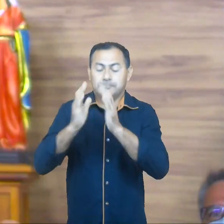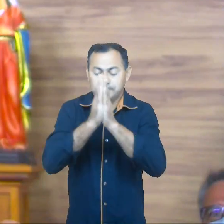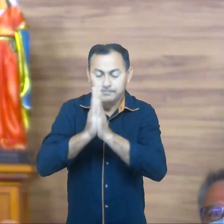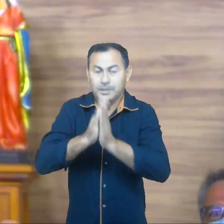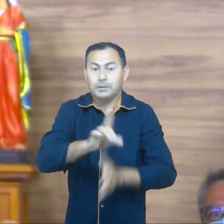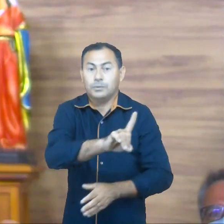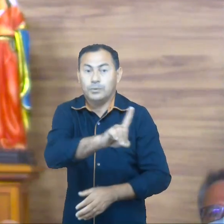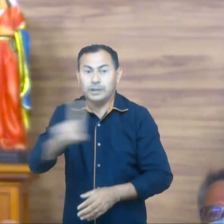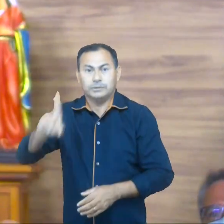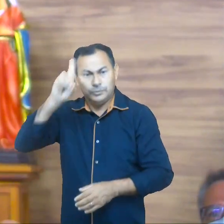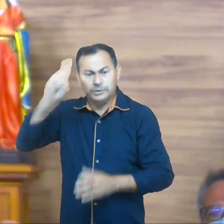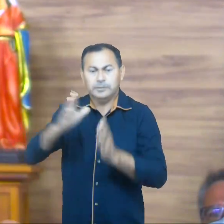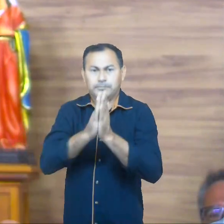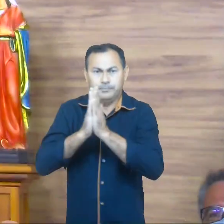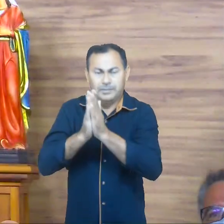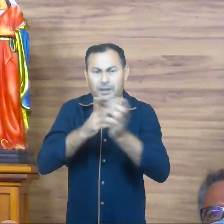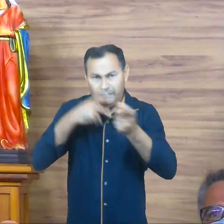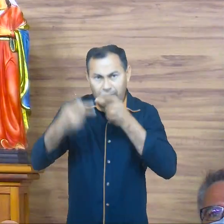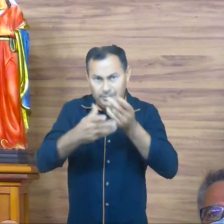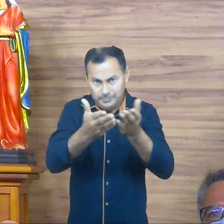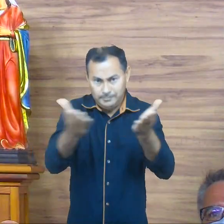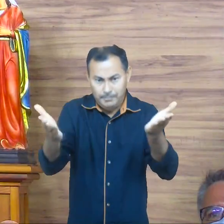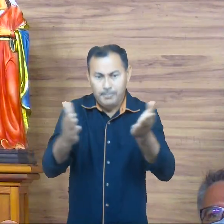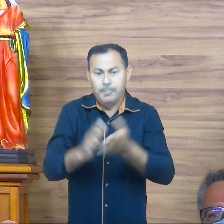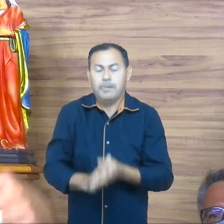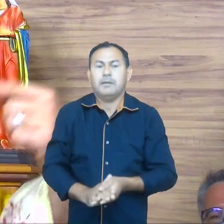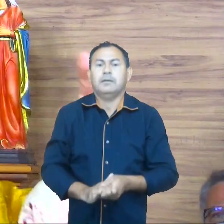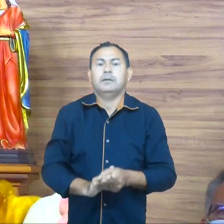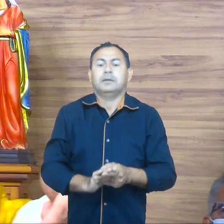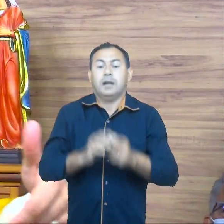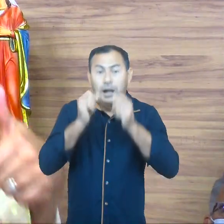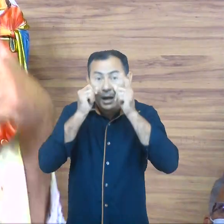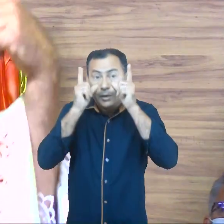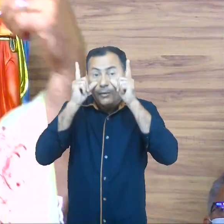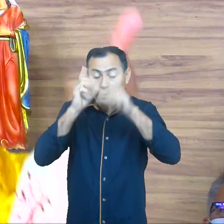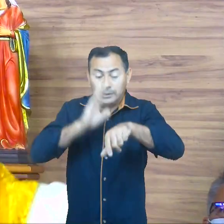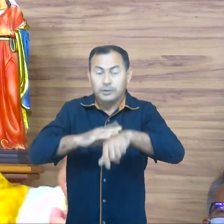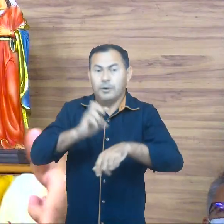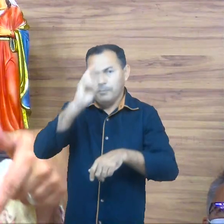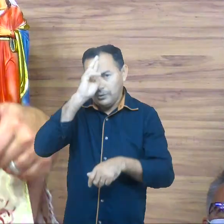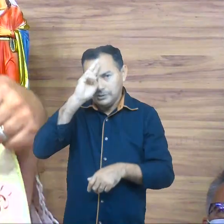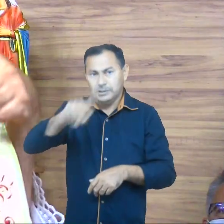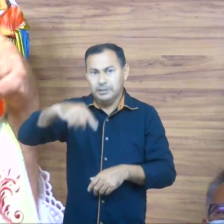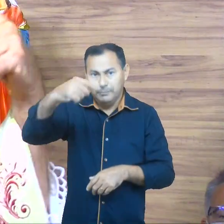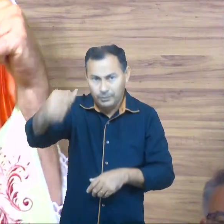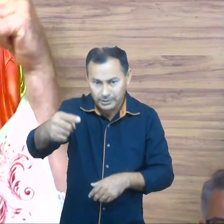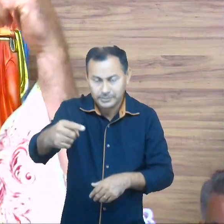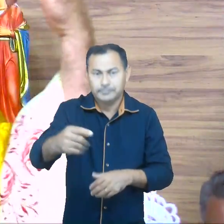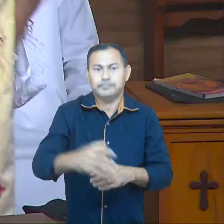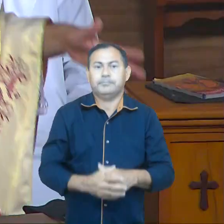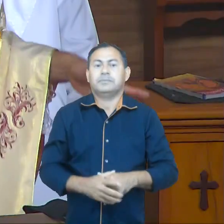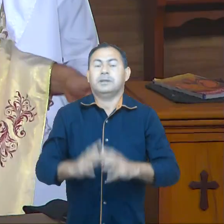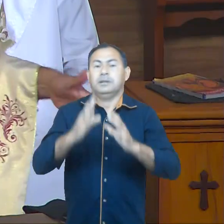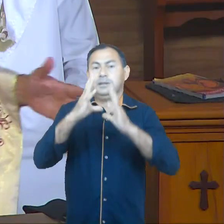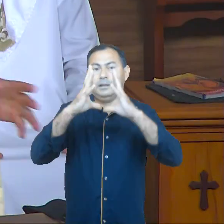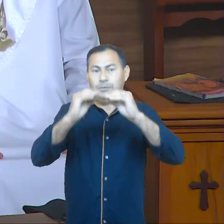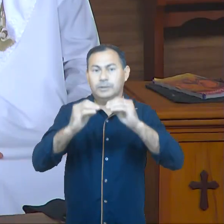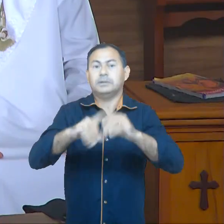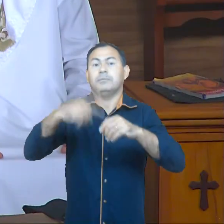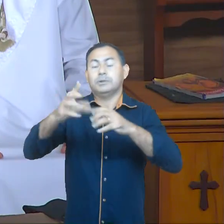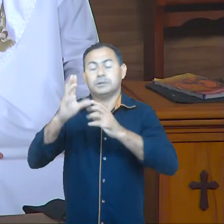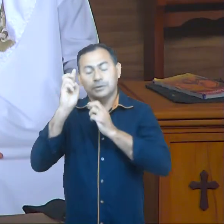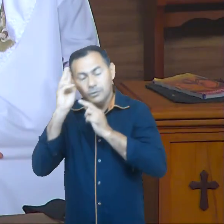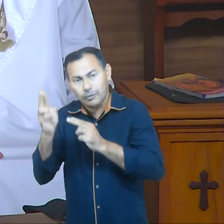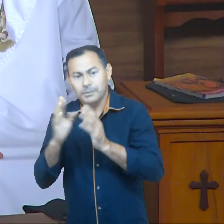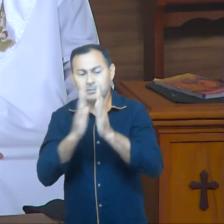durante o dia. Ele falou para vocês, a hora que acorda, a hora que almoça, depois da janta, depois que dorme,